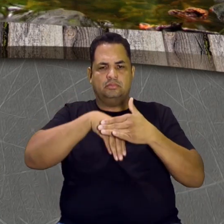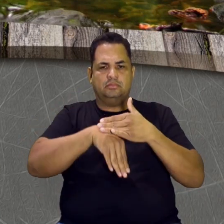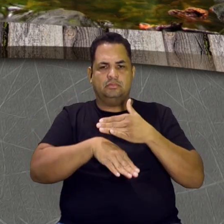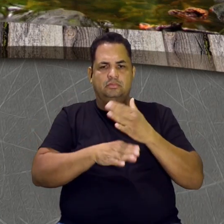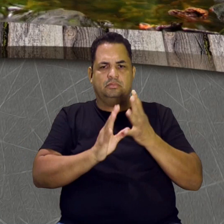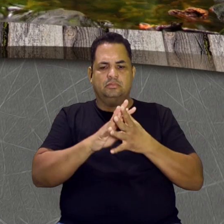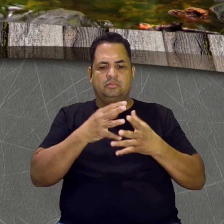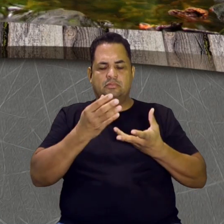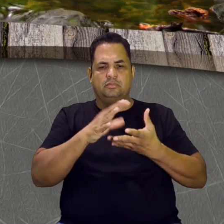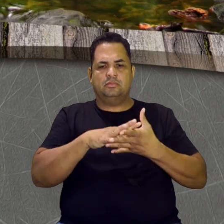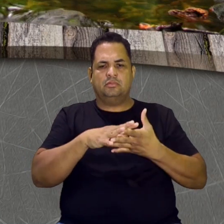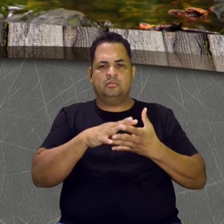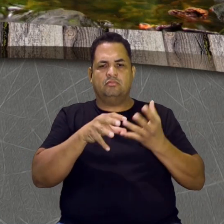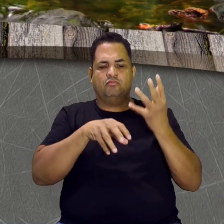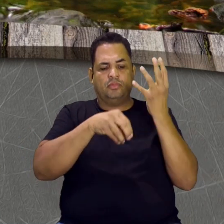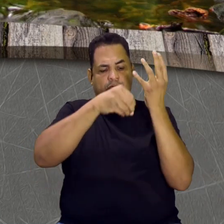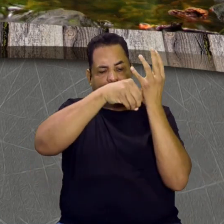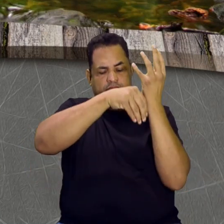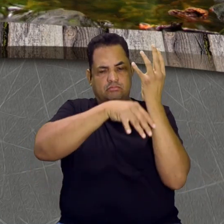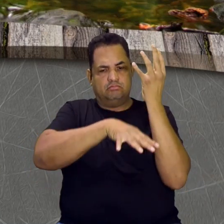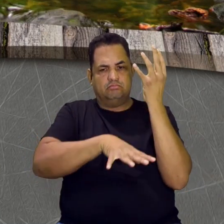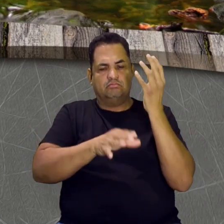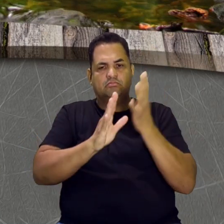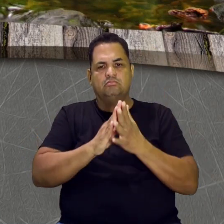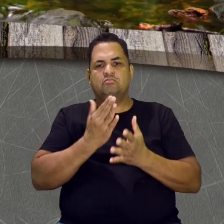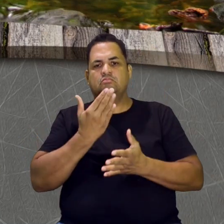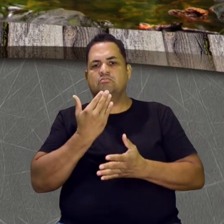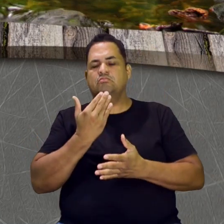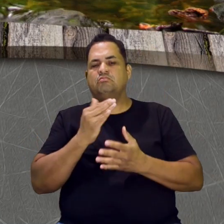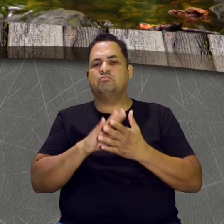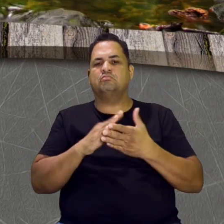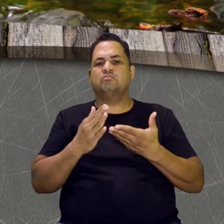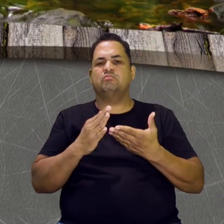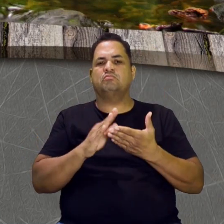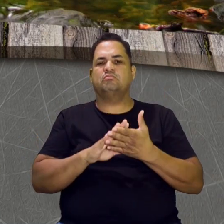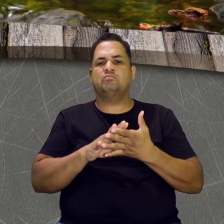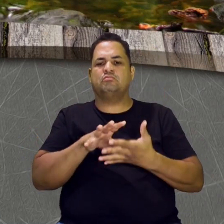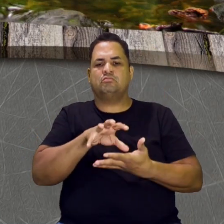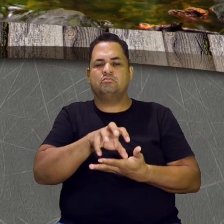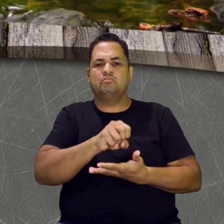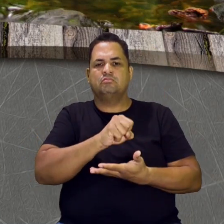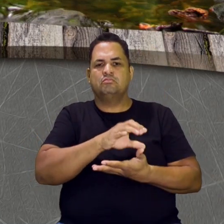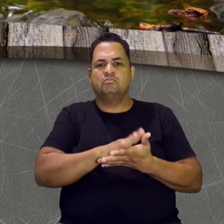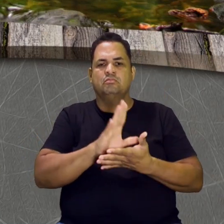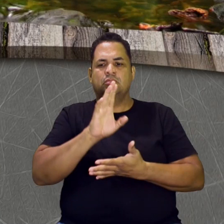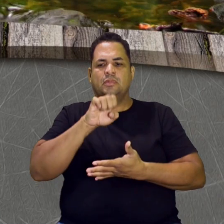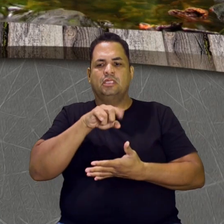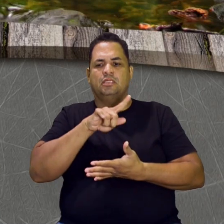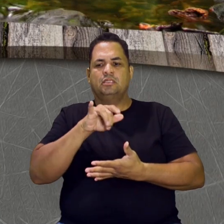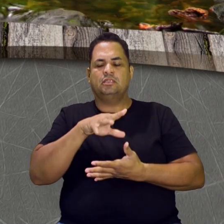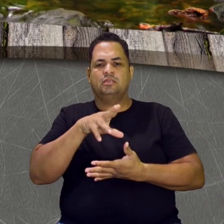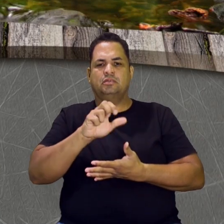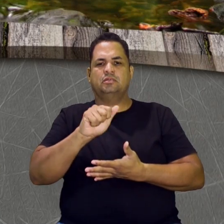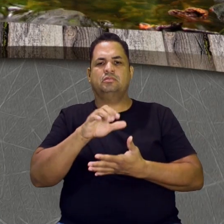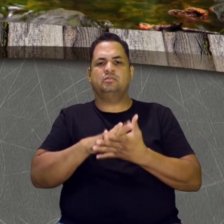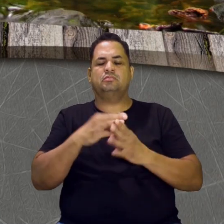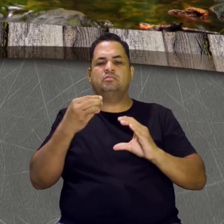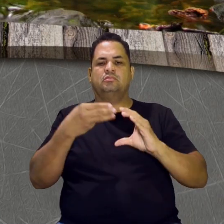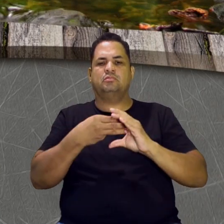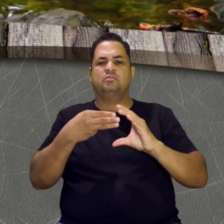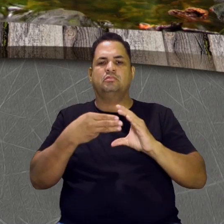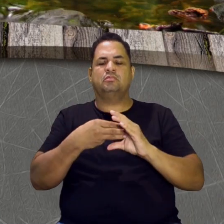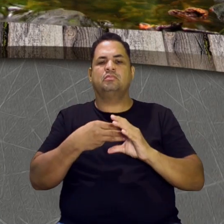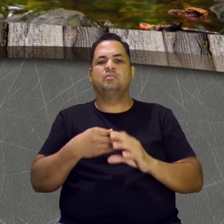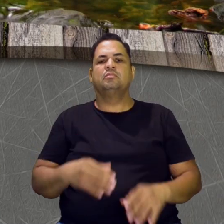do organismo que ele está ali para se alimentar, secreta enzimas das suas